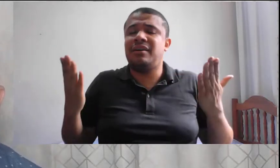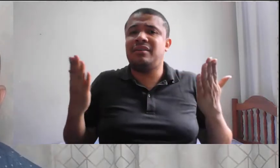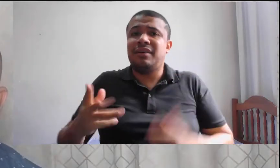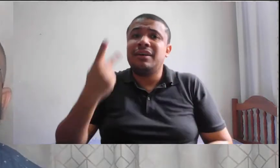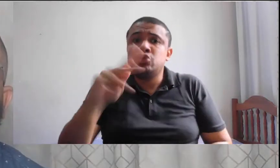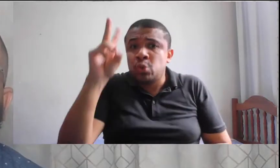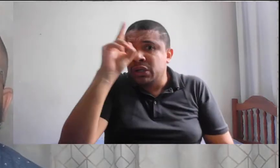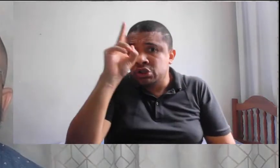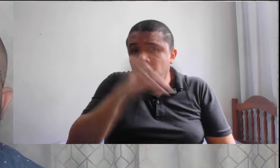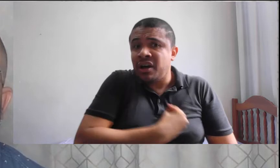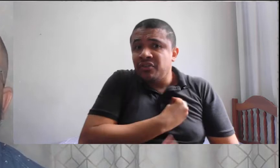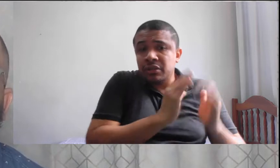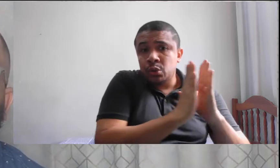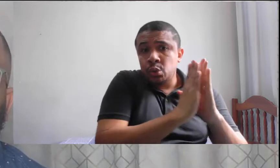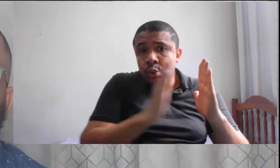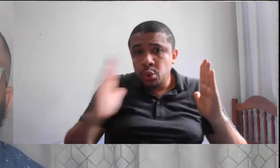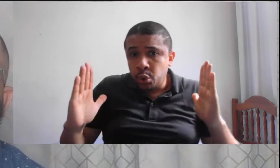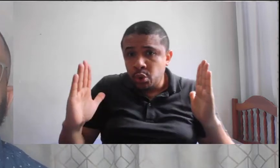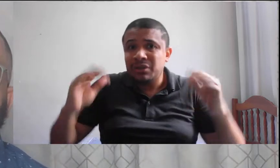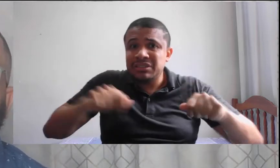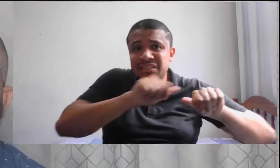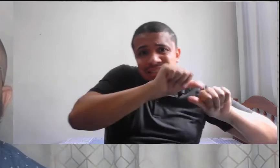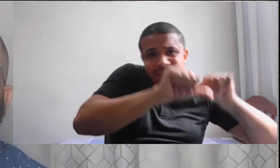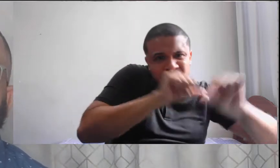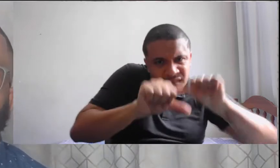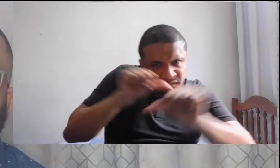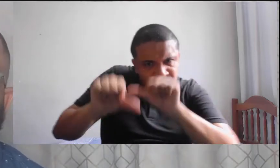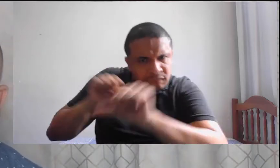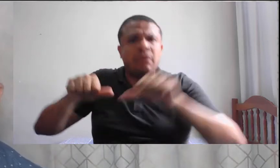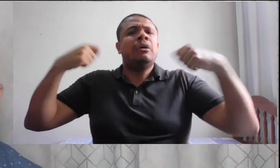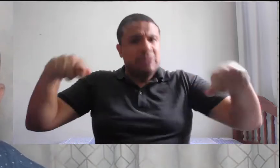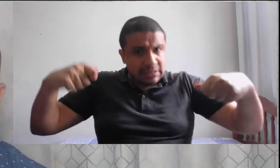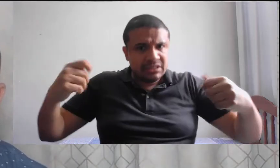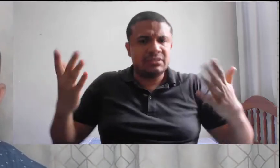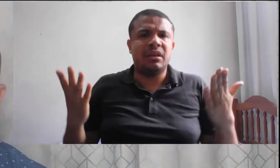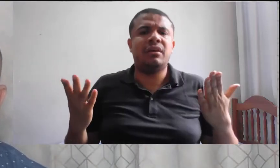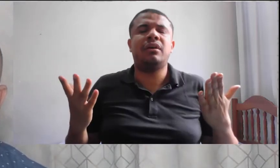A sua história, Tita, precisa ser transformada.